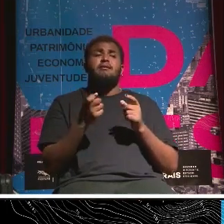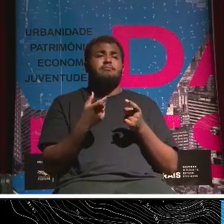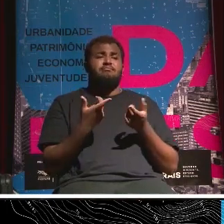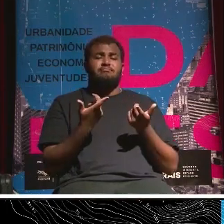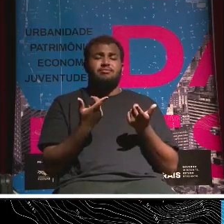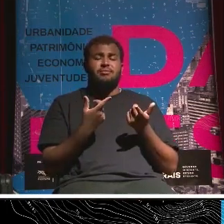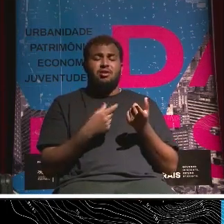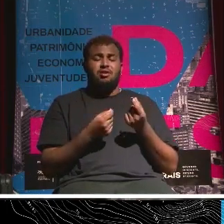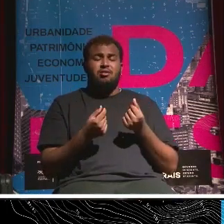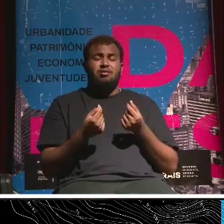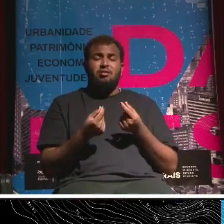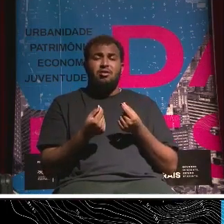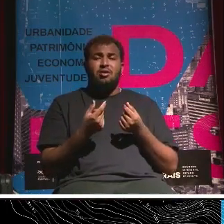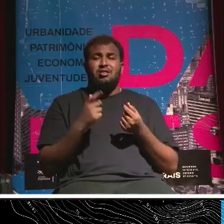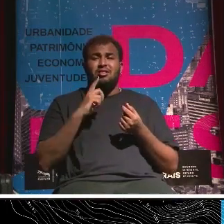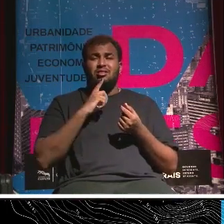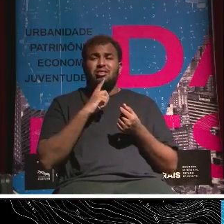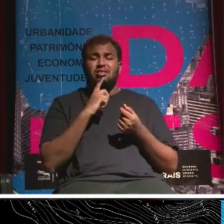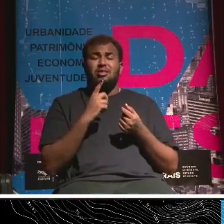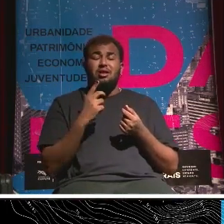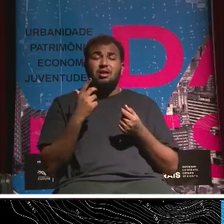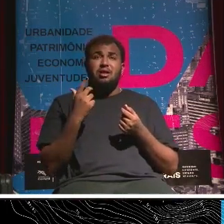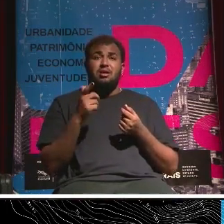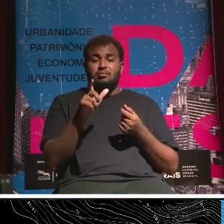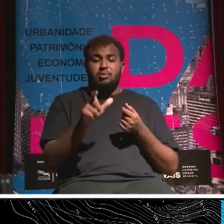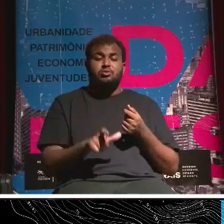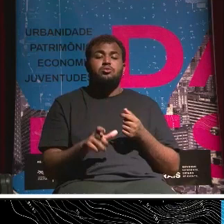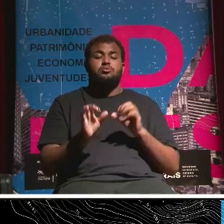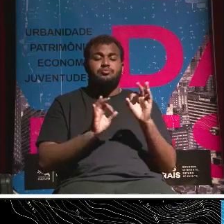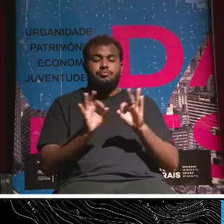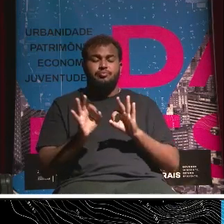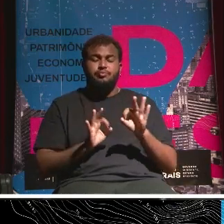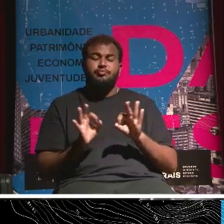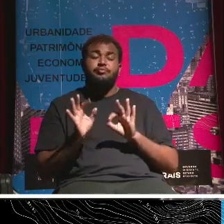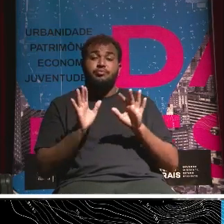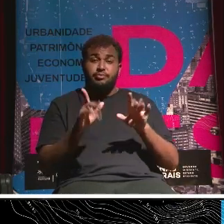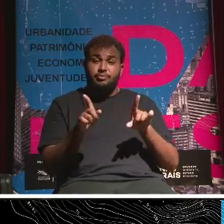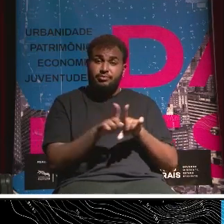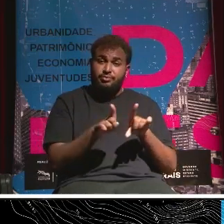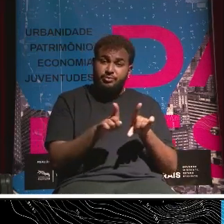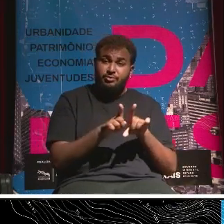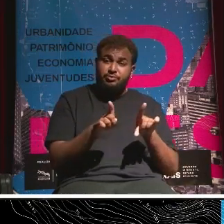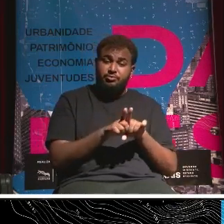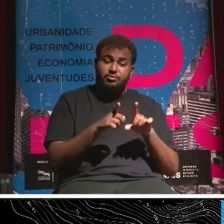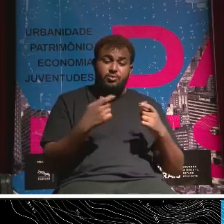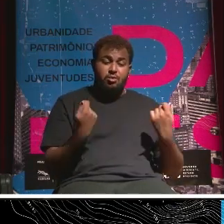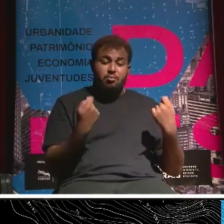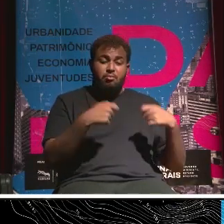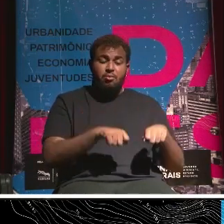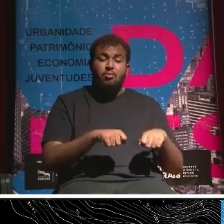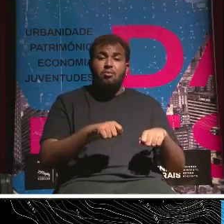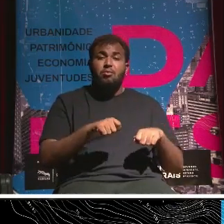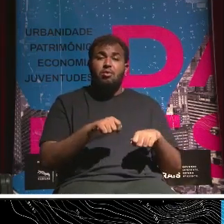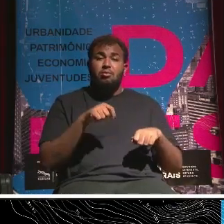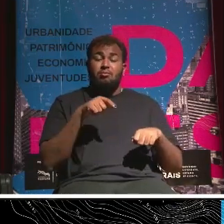Quanto um robozinho que executa, que operacionaliza, mas também como essa arma que é apontada para a